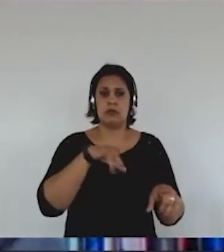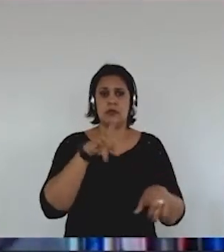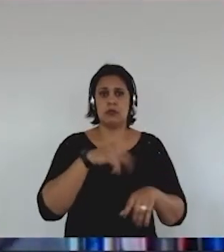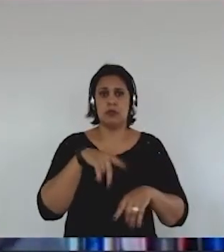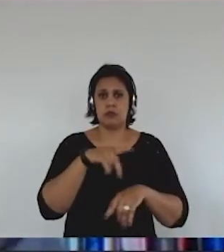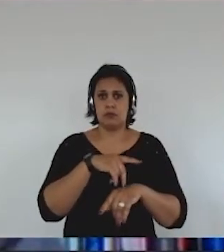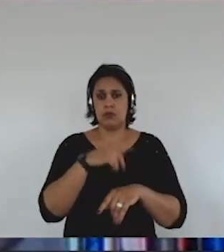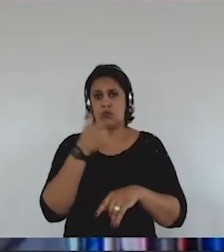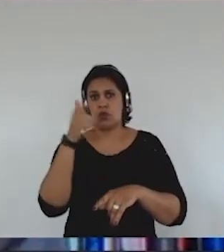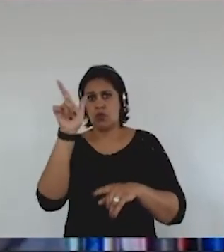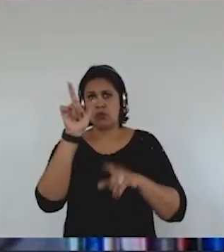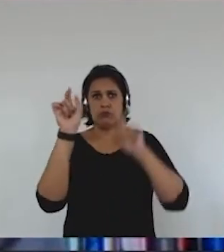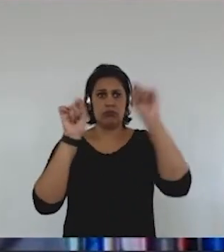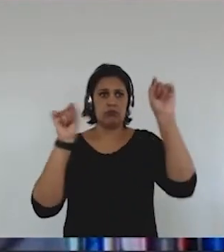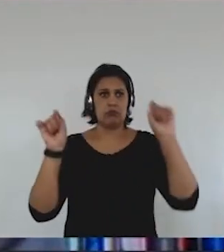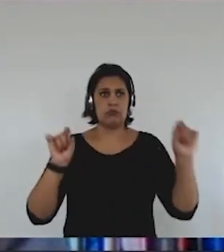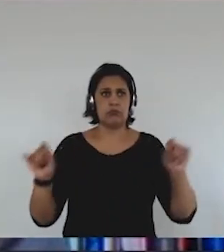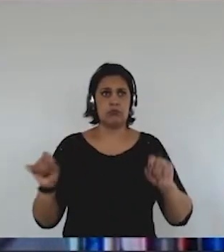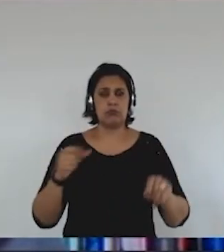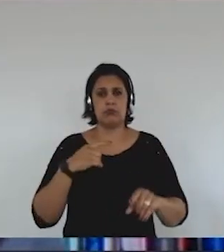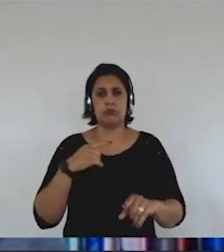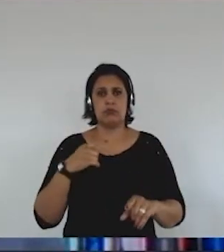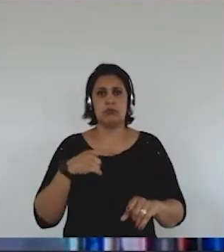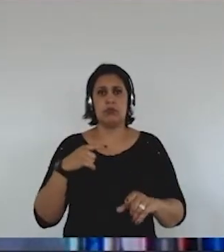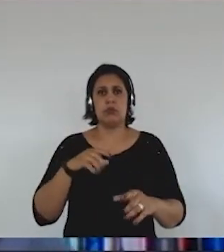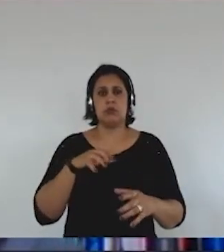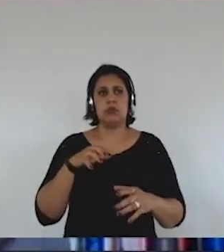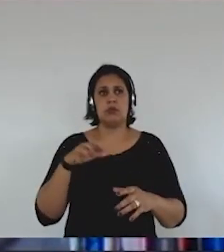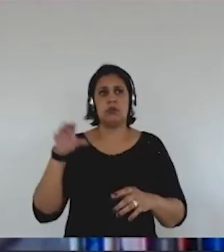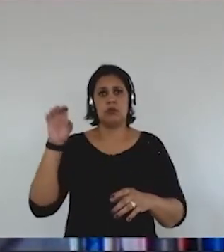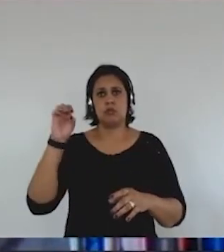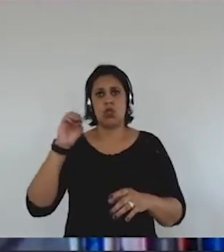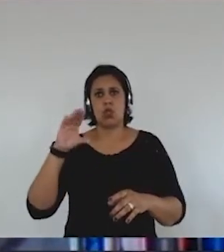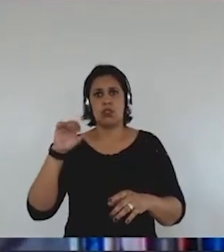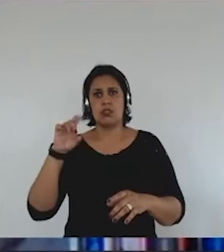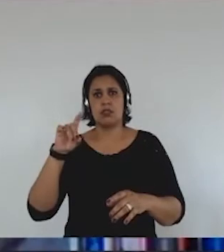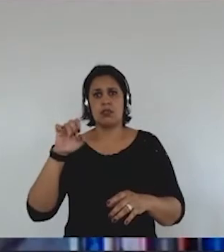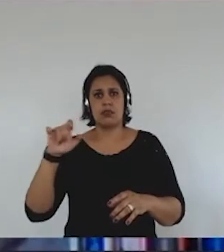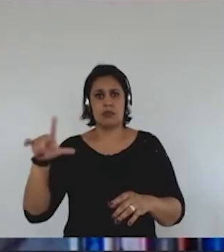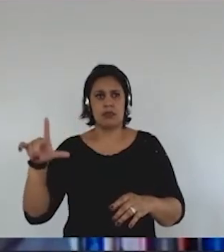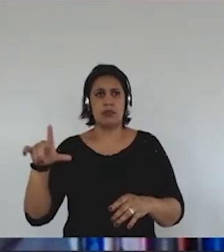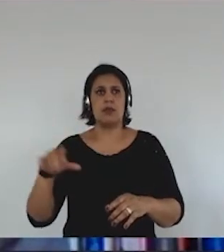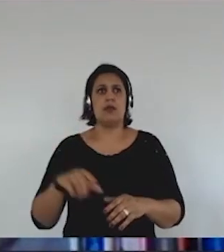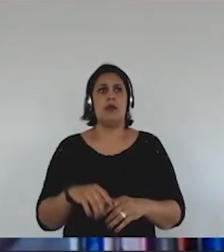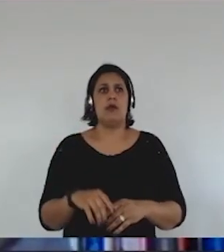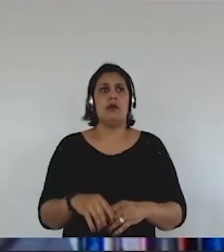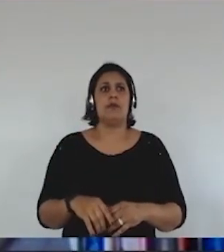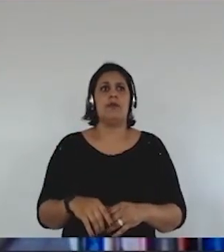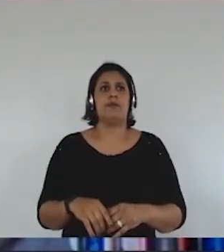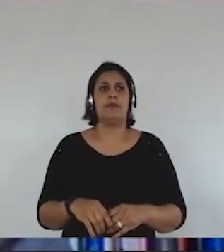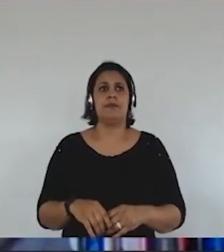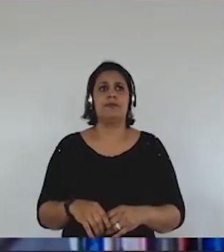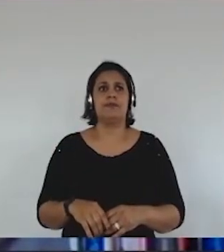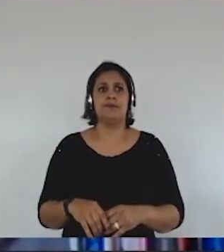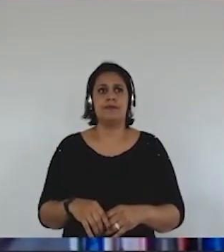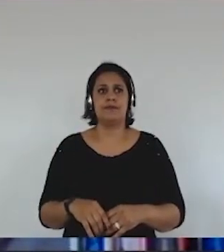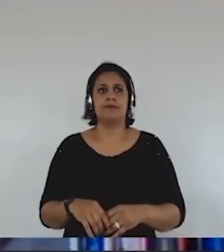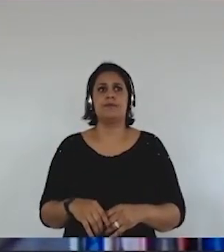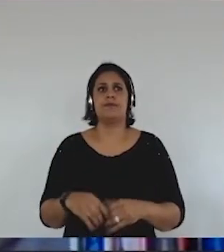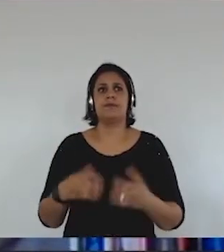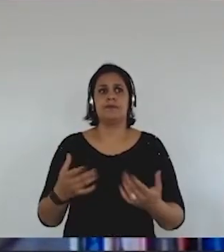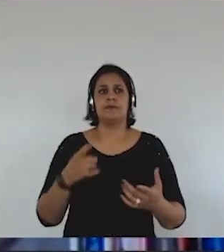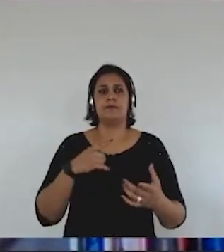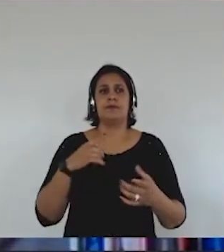internacional, pelo menos no mundo ocidental, muito embora essas normativas também tenham ido para o Oriente, Japão e